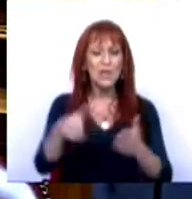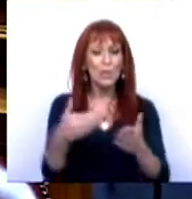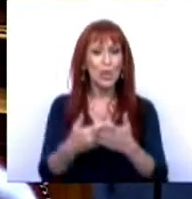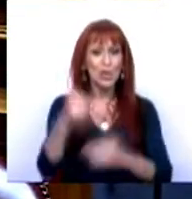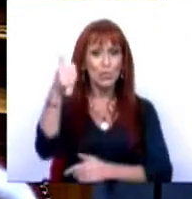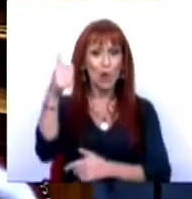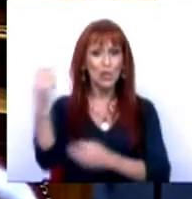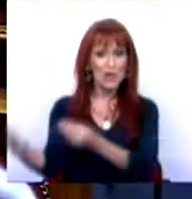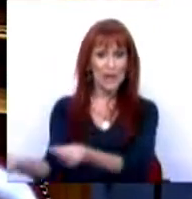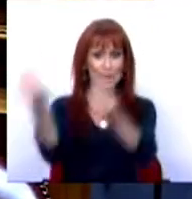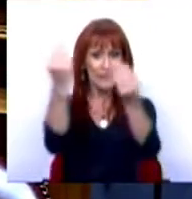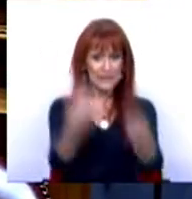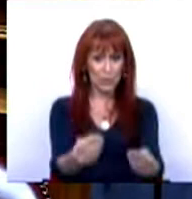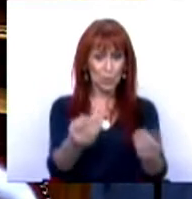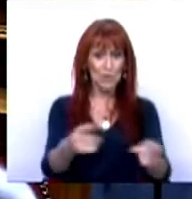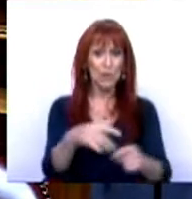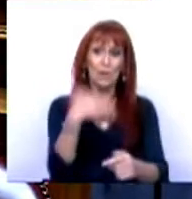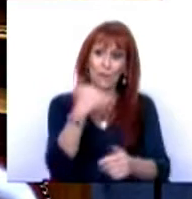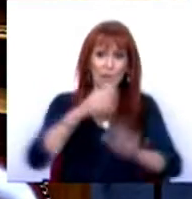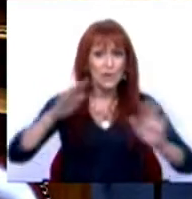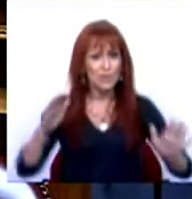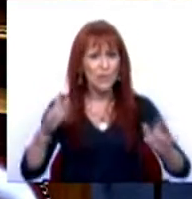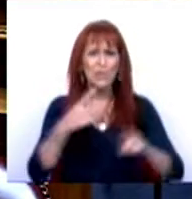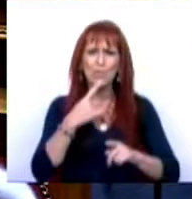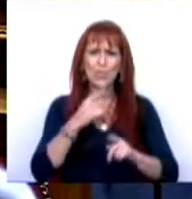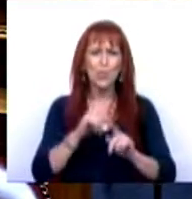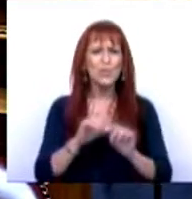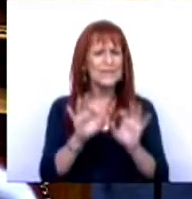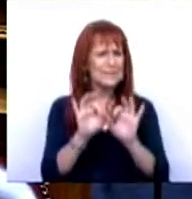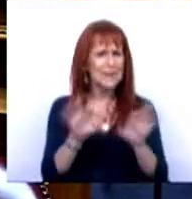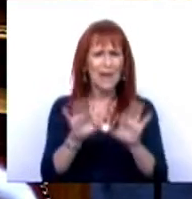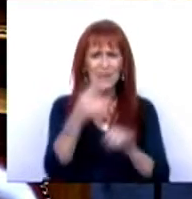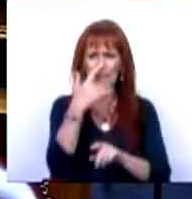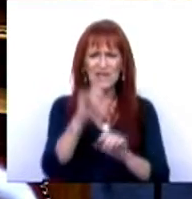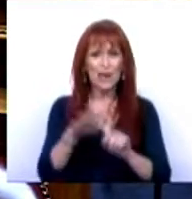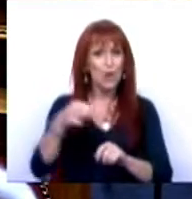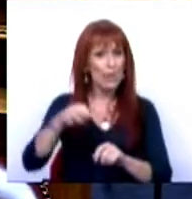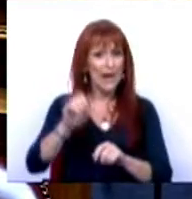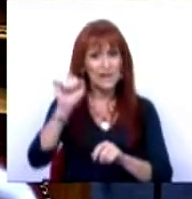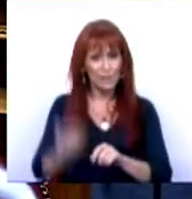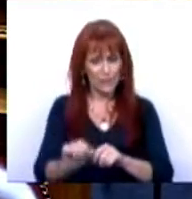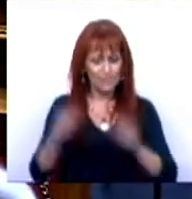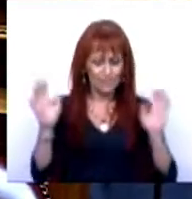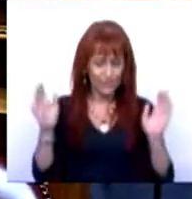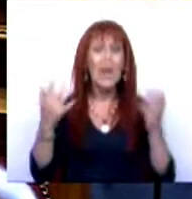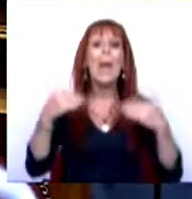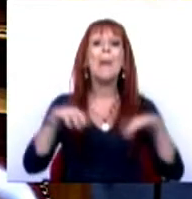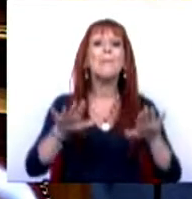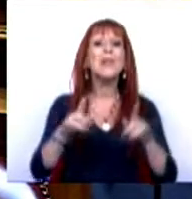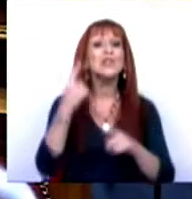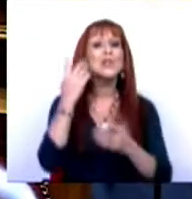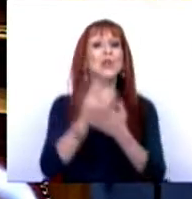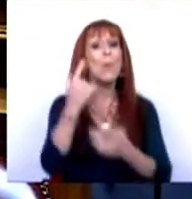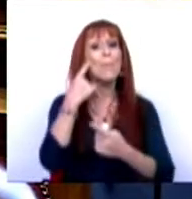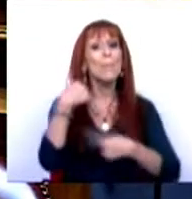que o Bloco de Esquerda apresentou, felizmente, foram muito coincidentes com as do Partido Socialista. Mas isso só revela uma